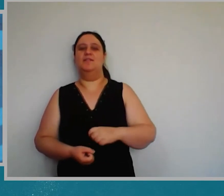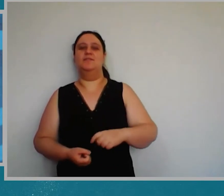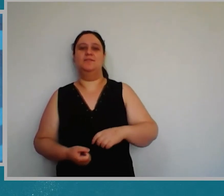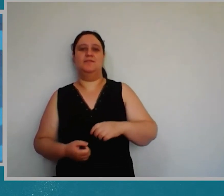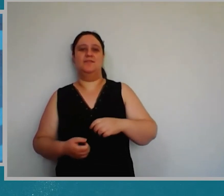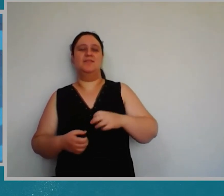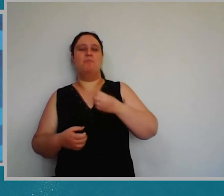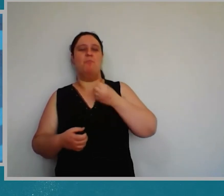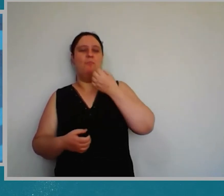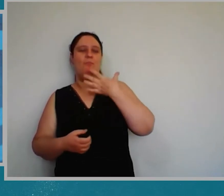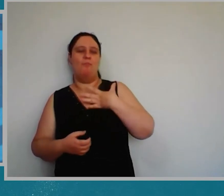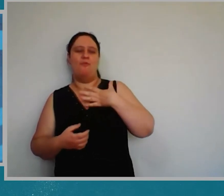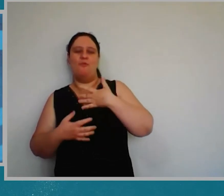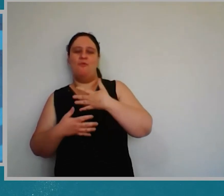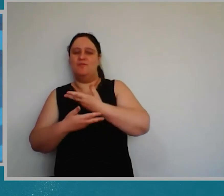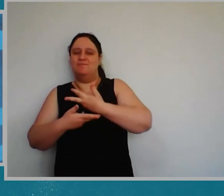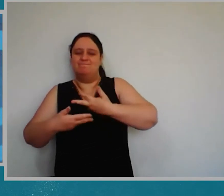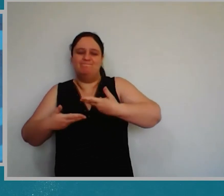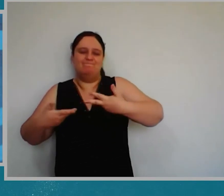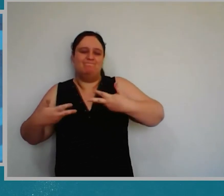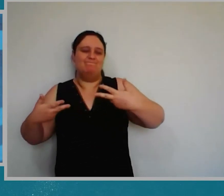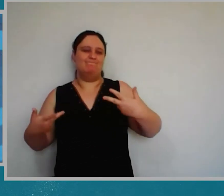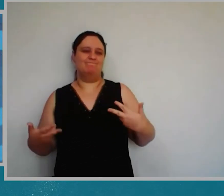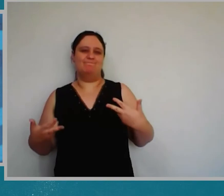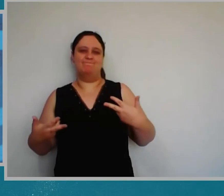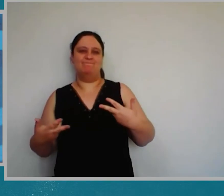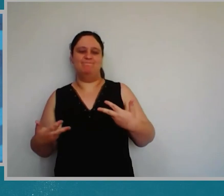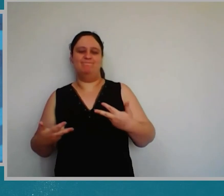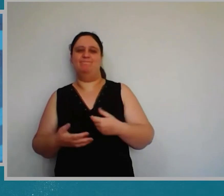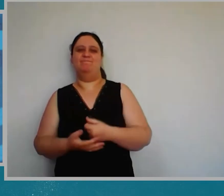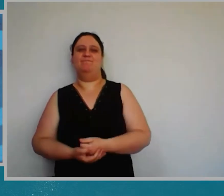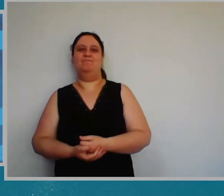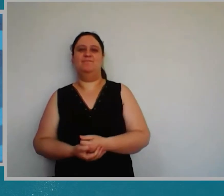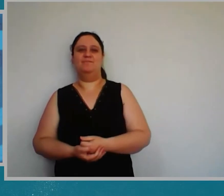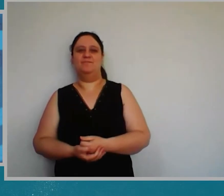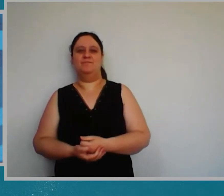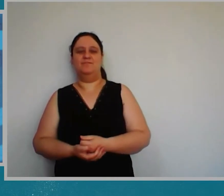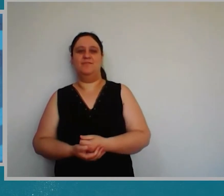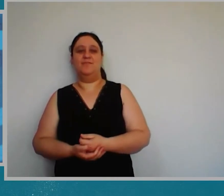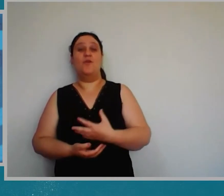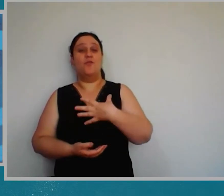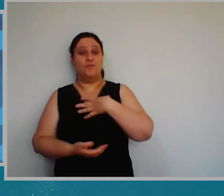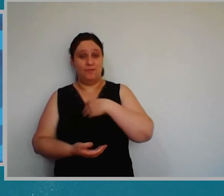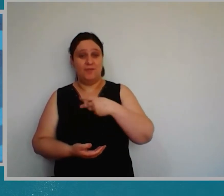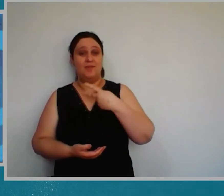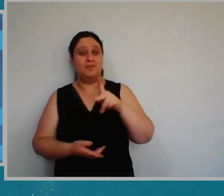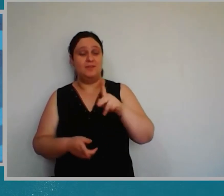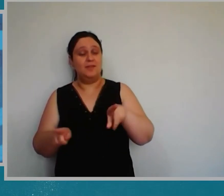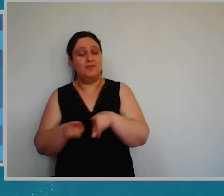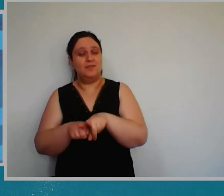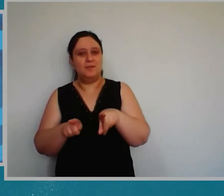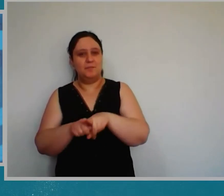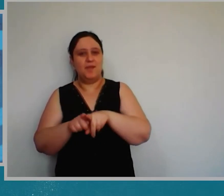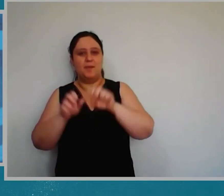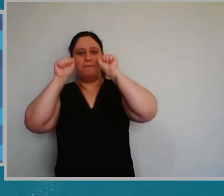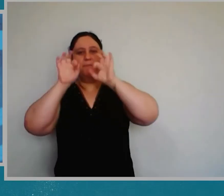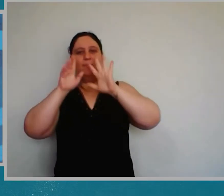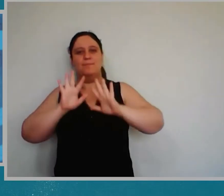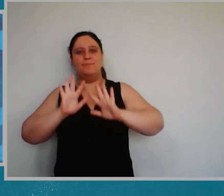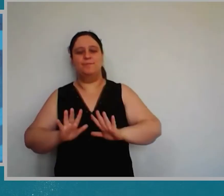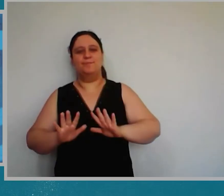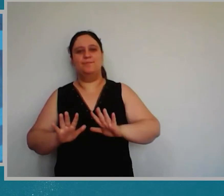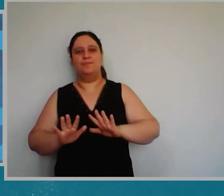águas jamais faltam. Até teus filhos, irmãos, serão abençoados. Os seus meninos, os